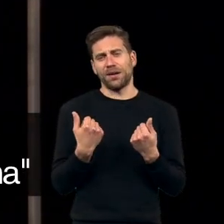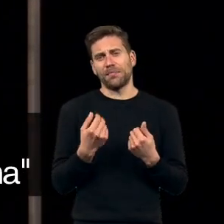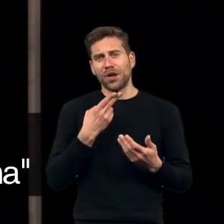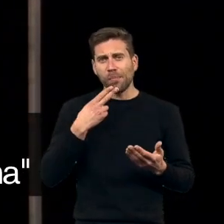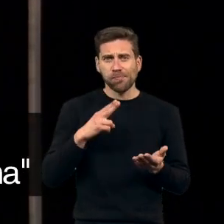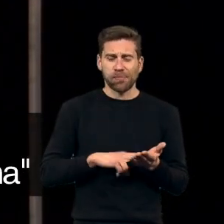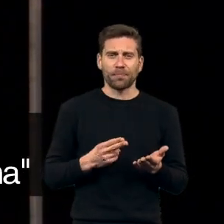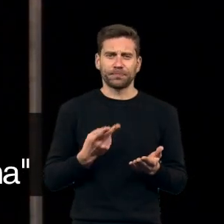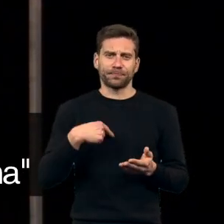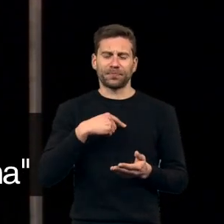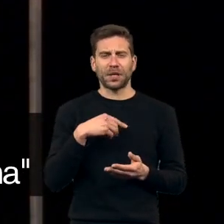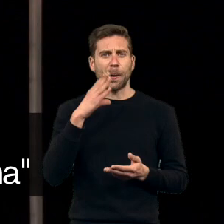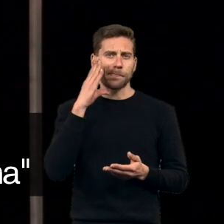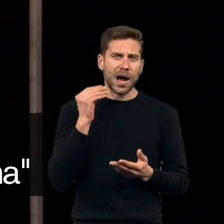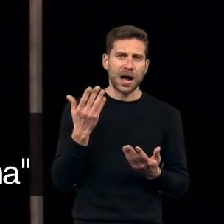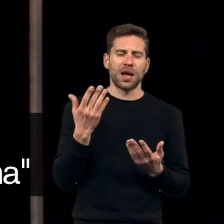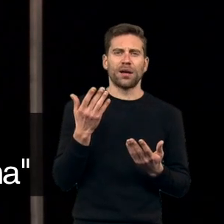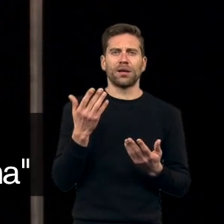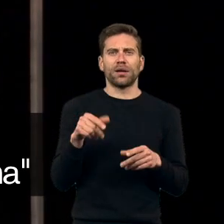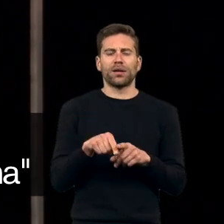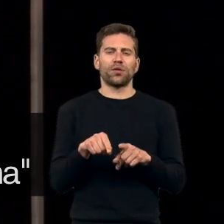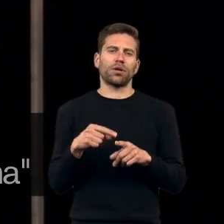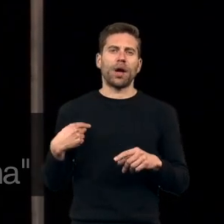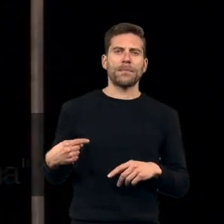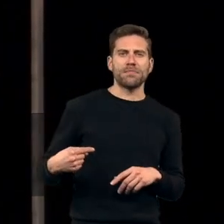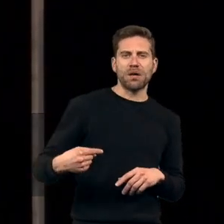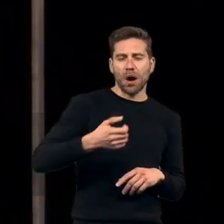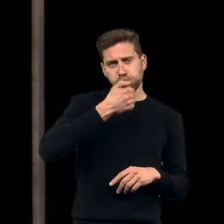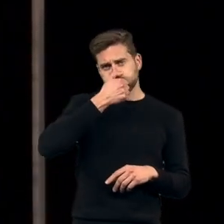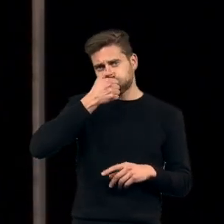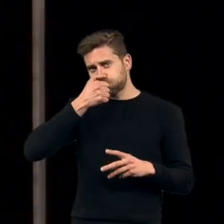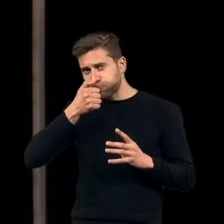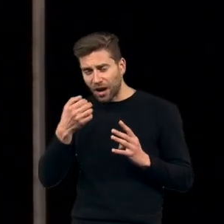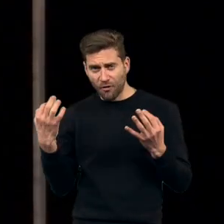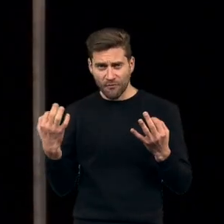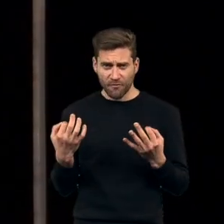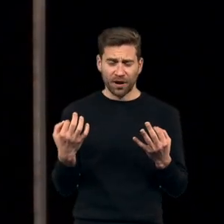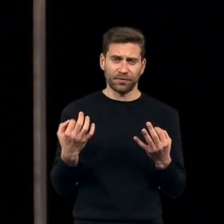temos que, por muito que a vida seja tão preenchida como é, nós temos que conseguir